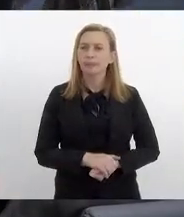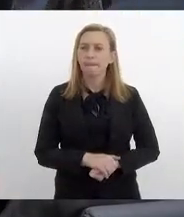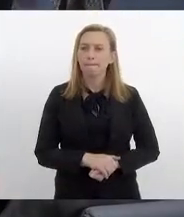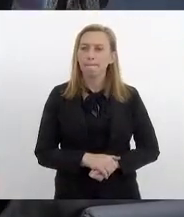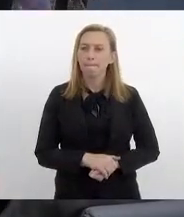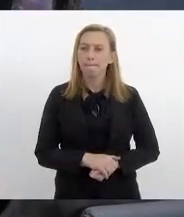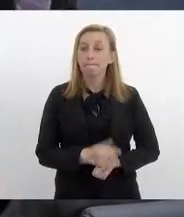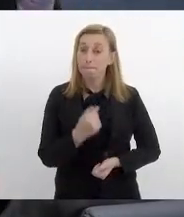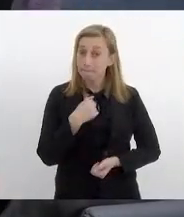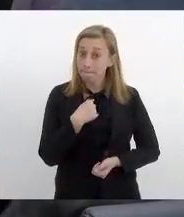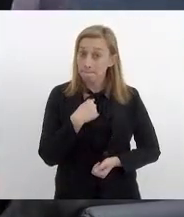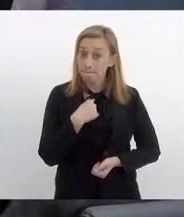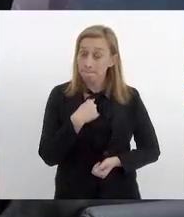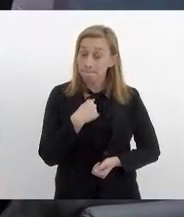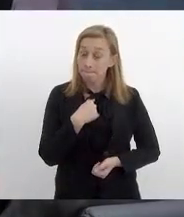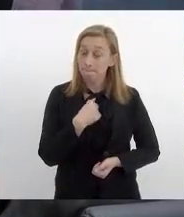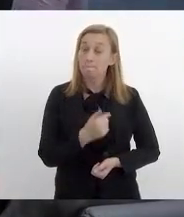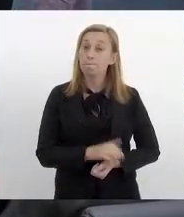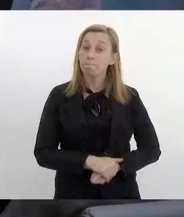Eu...